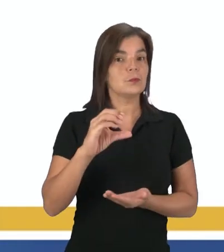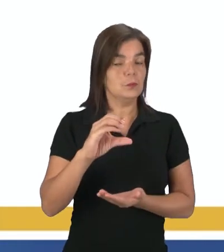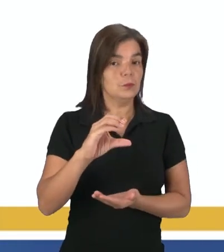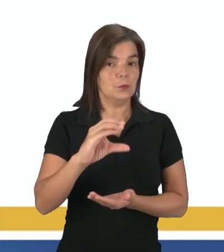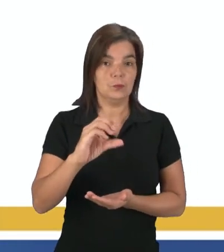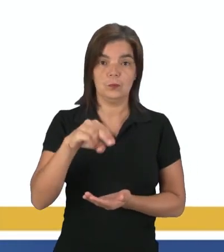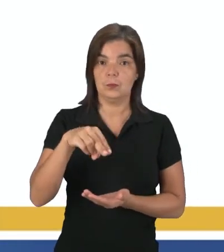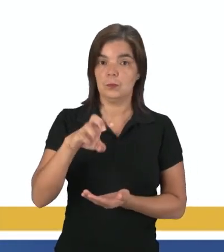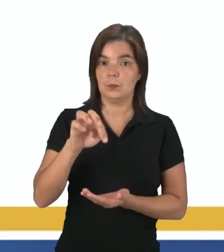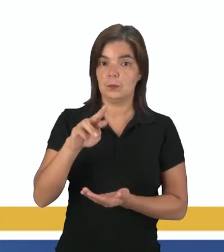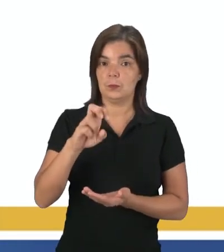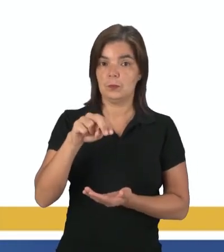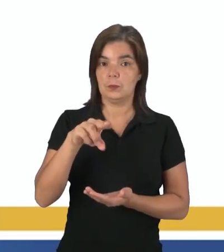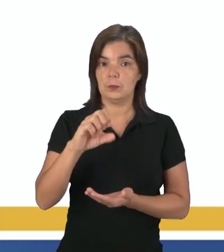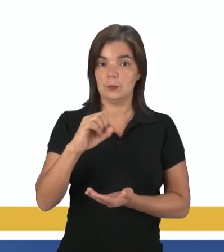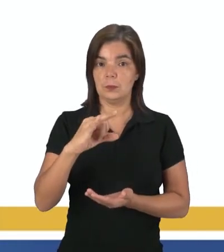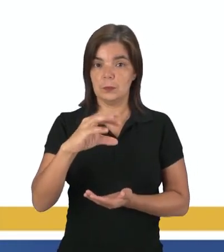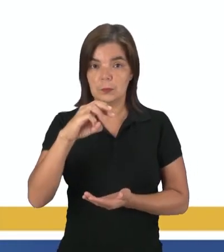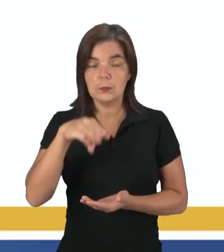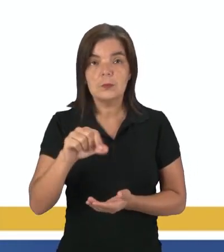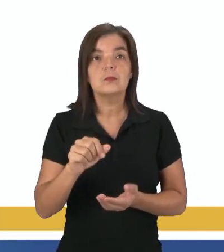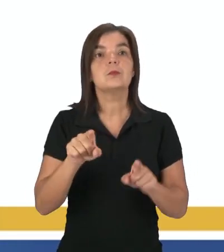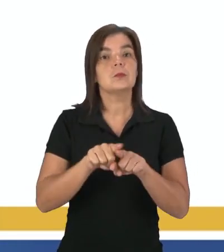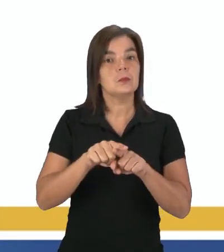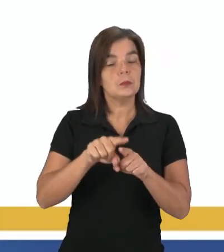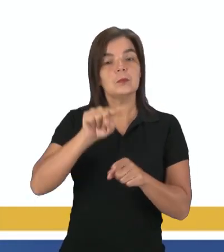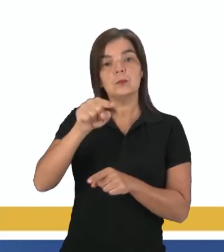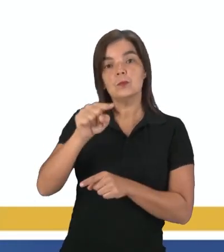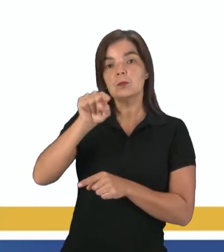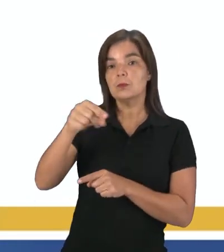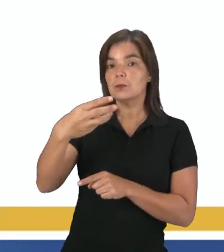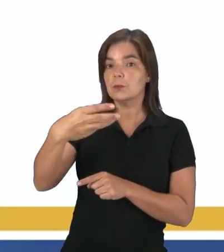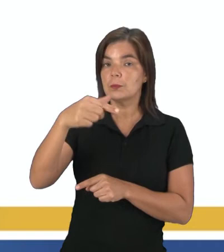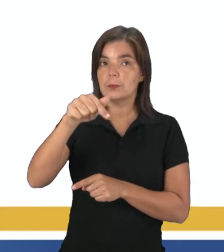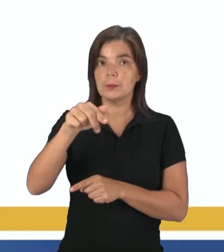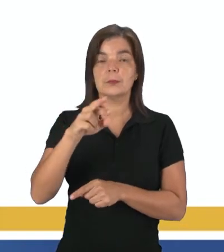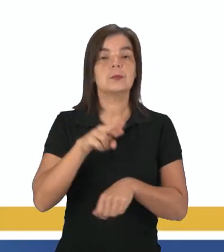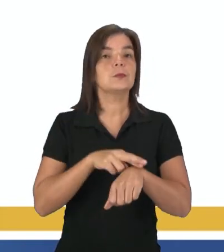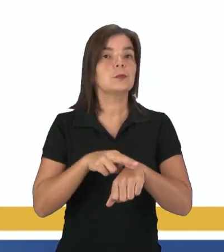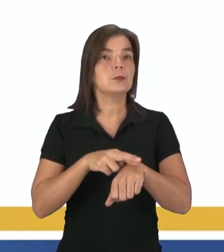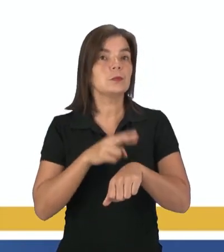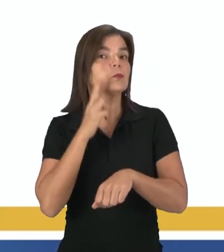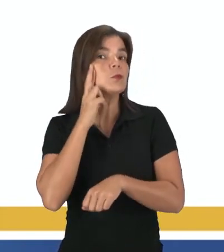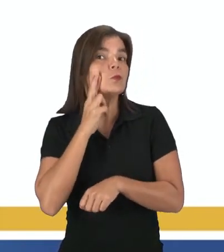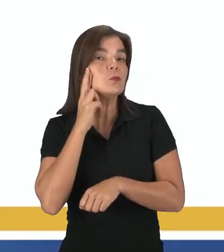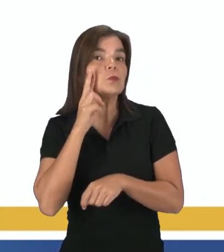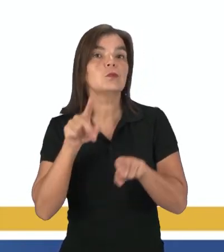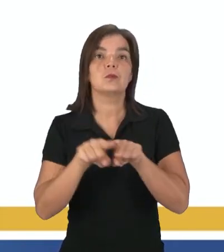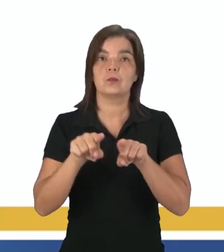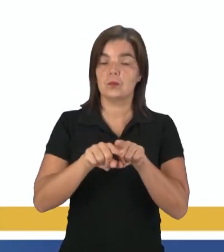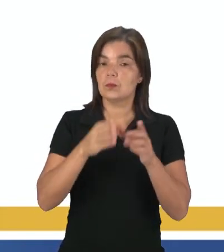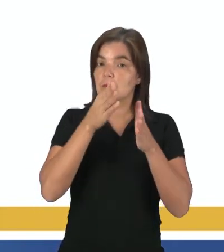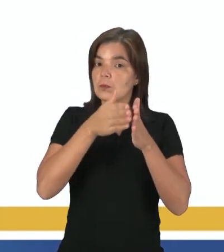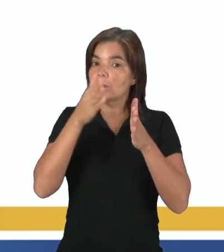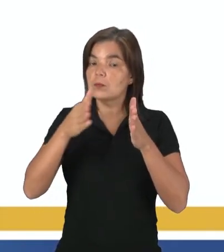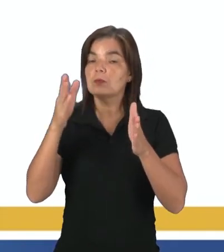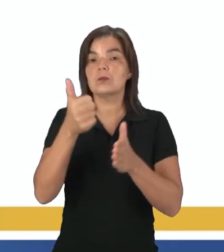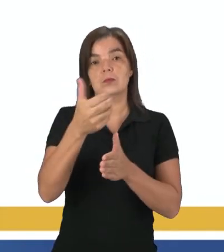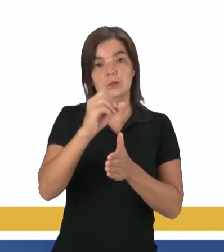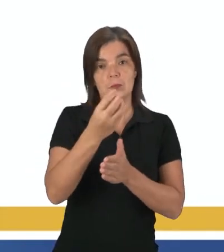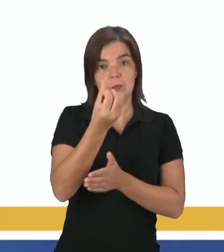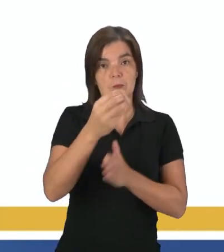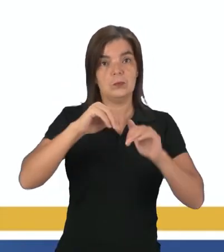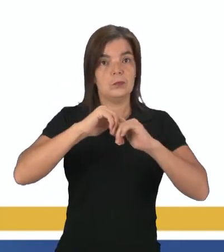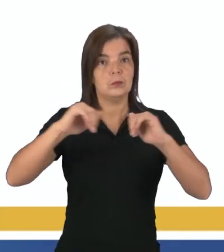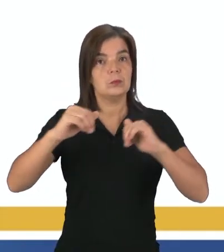dividido de 1,37 para 1,38, destacado em rosa, em 10 partes, sendo que 6 delas são